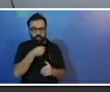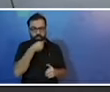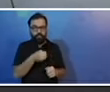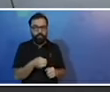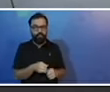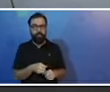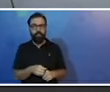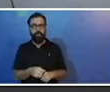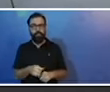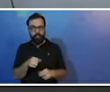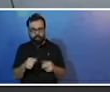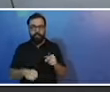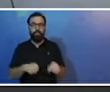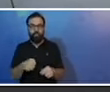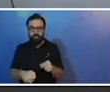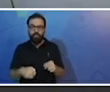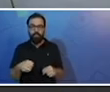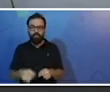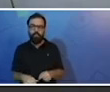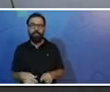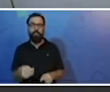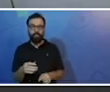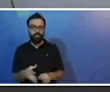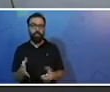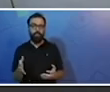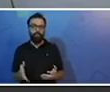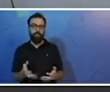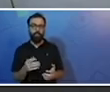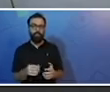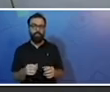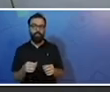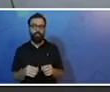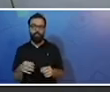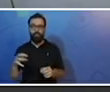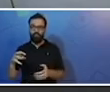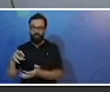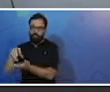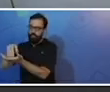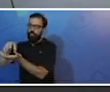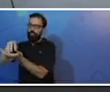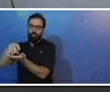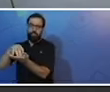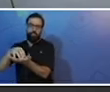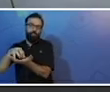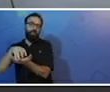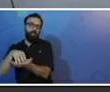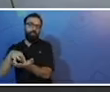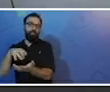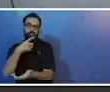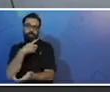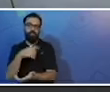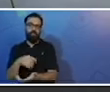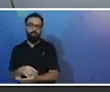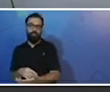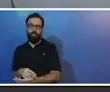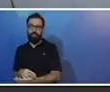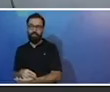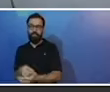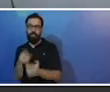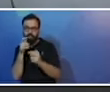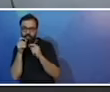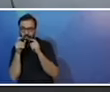velha velha fá estava a aranha no seu lugar Olha a aranha de novo veio